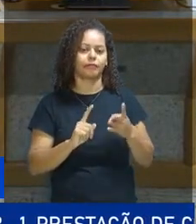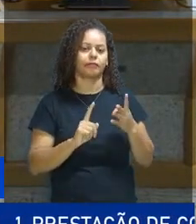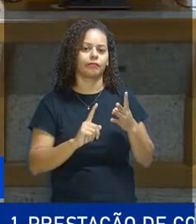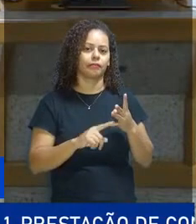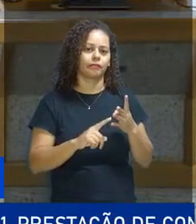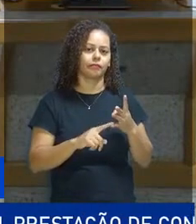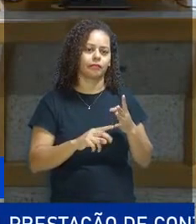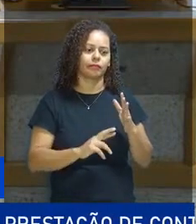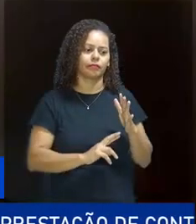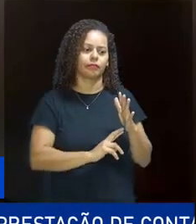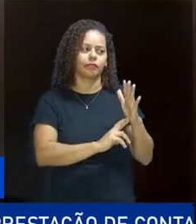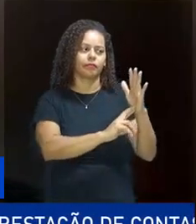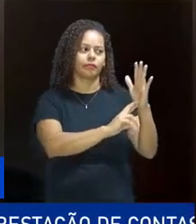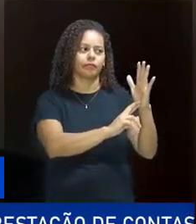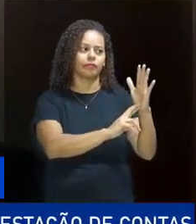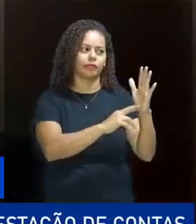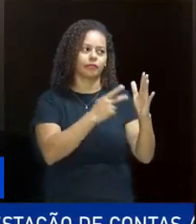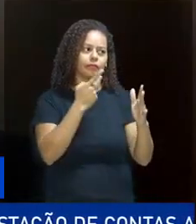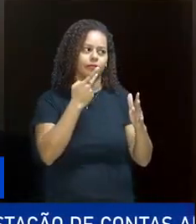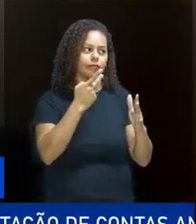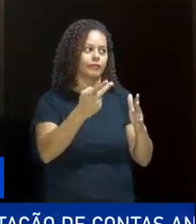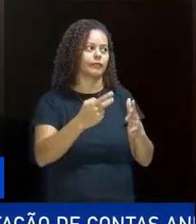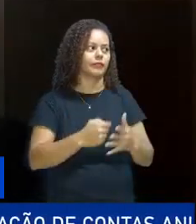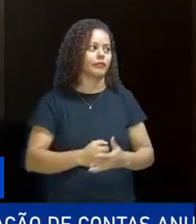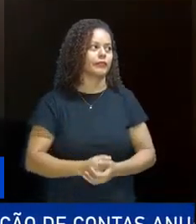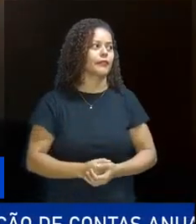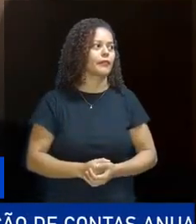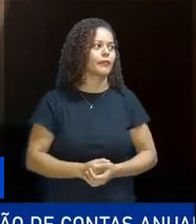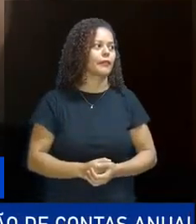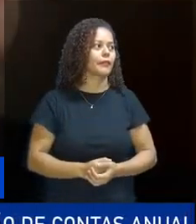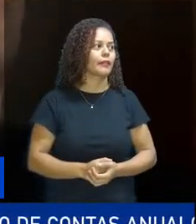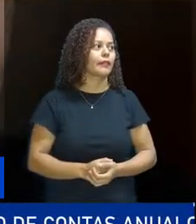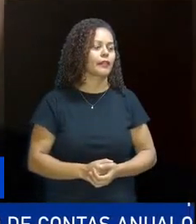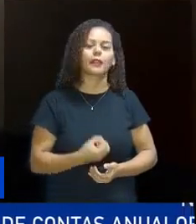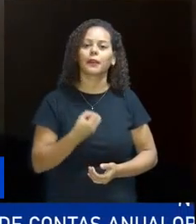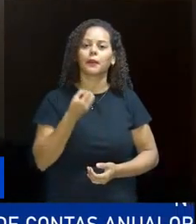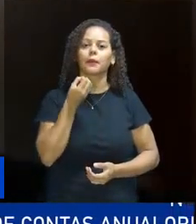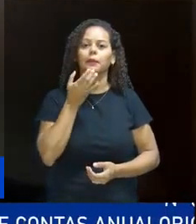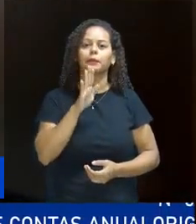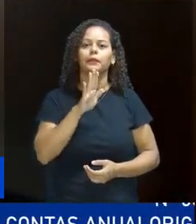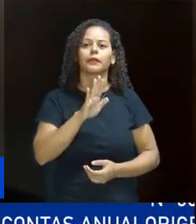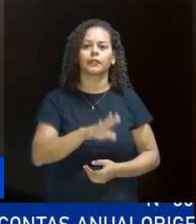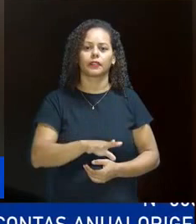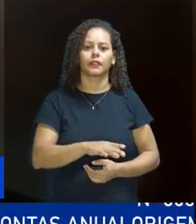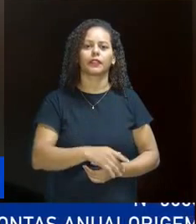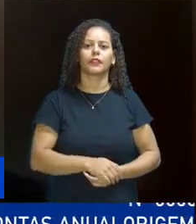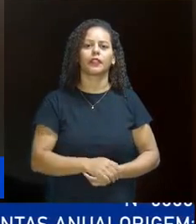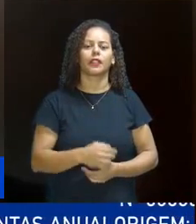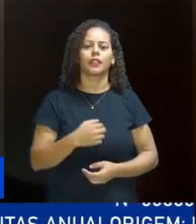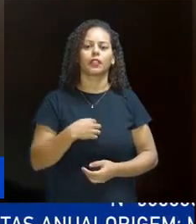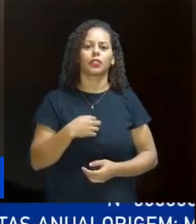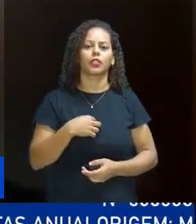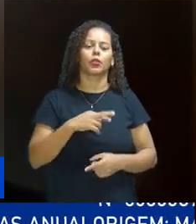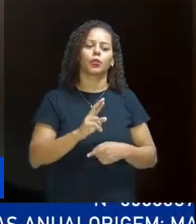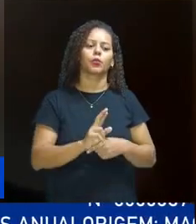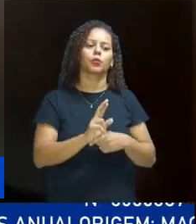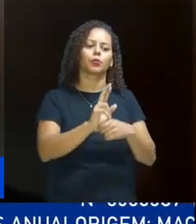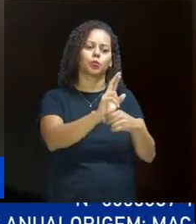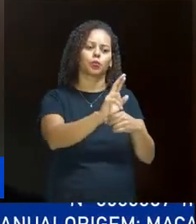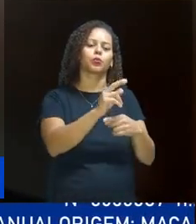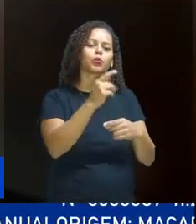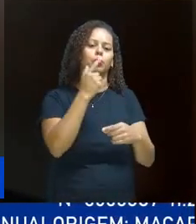Ilustre relator com a palavra. Boa tarde, senhor presidente. senhora Procuradora Regional